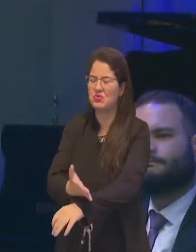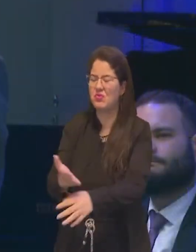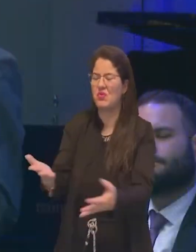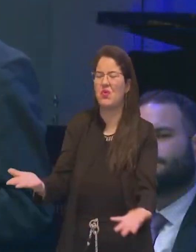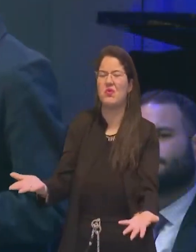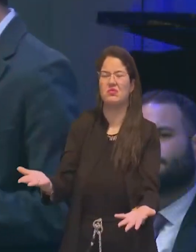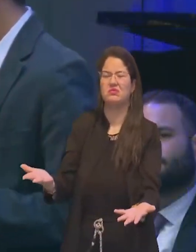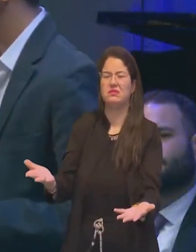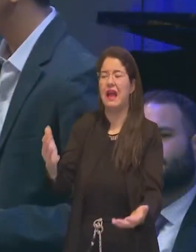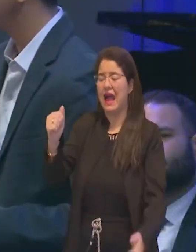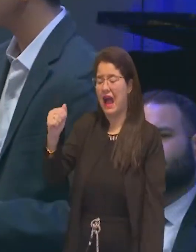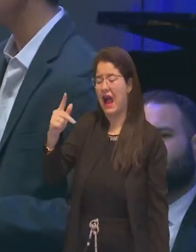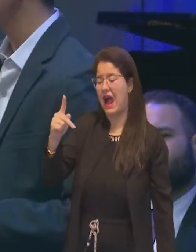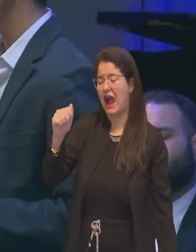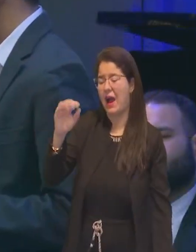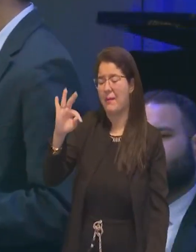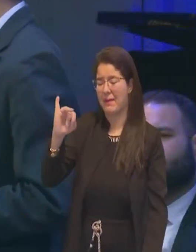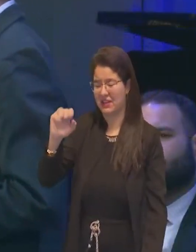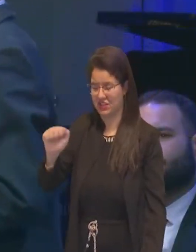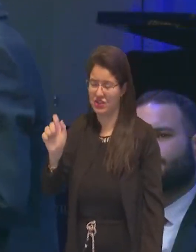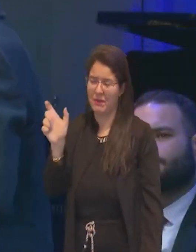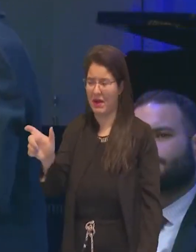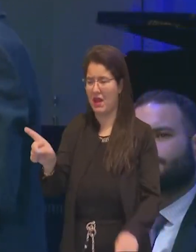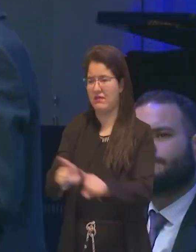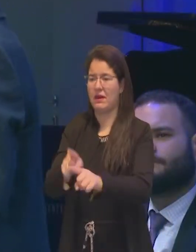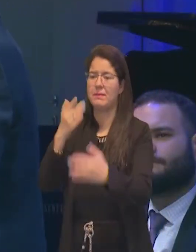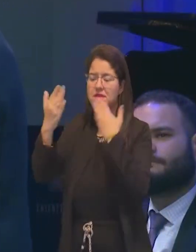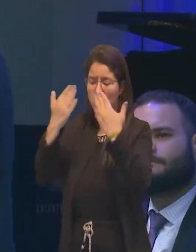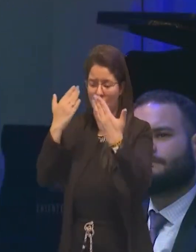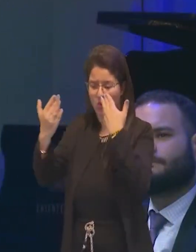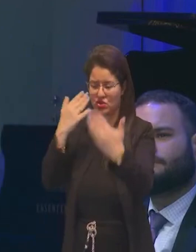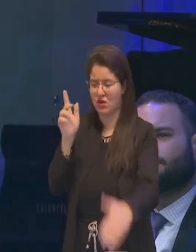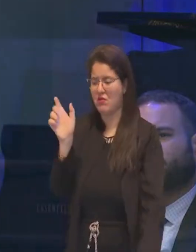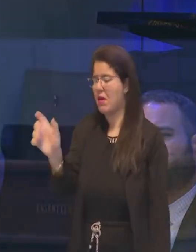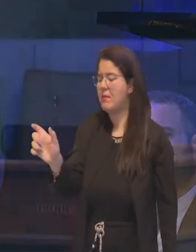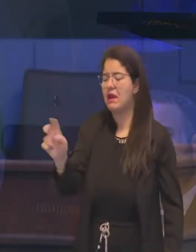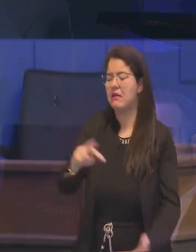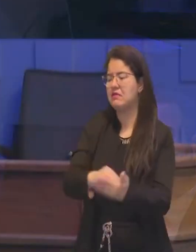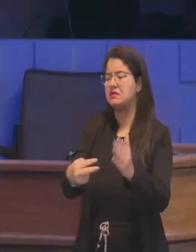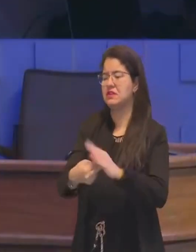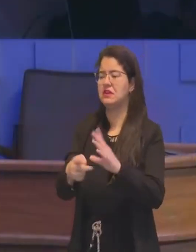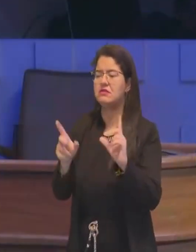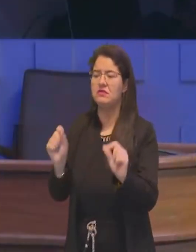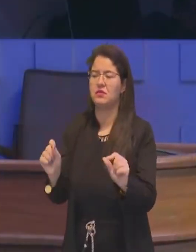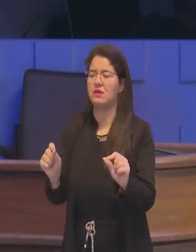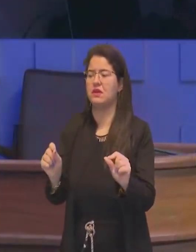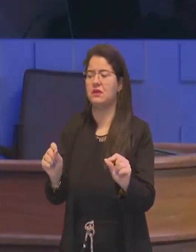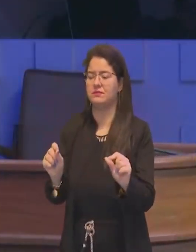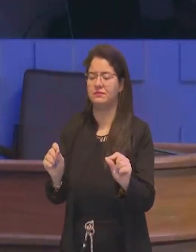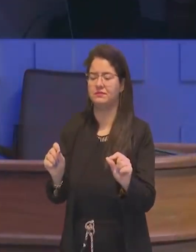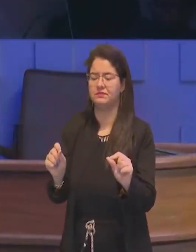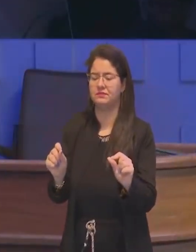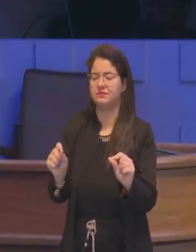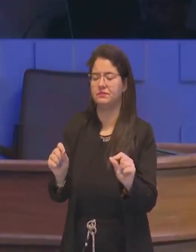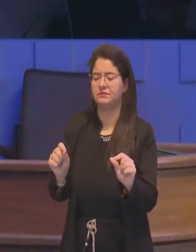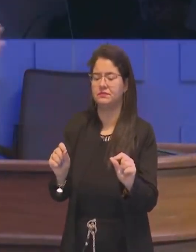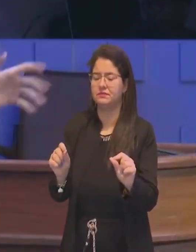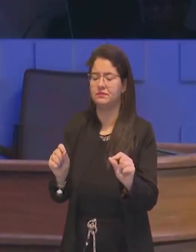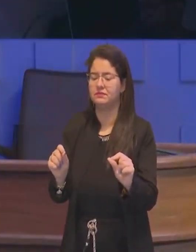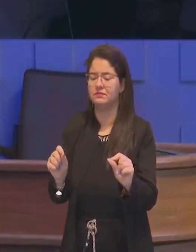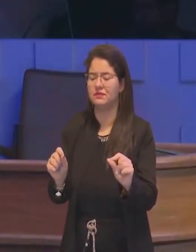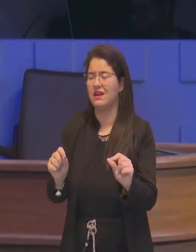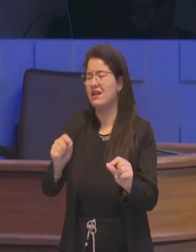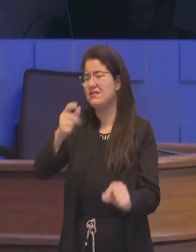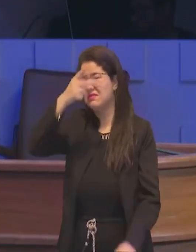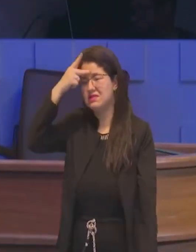Apatia na psicologia é um termo utilizado para a gente designar casos em que as pessoas vão perder